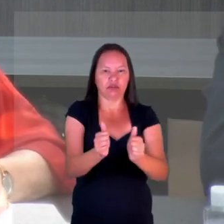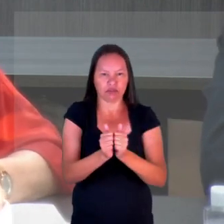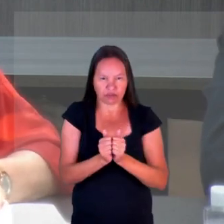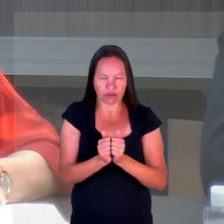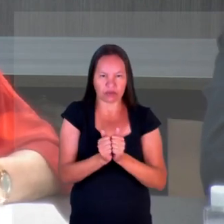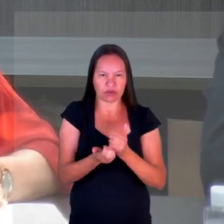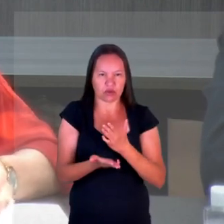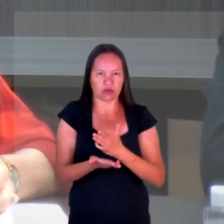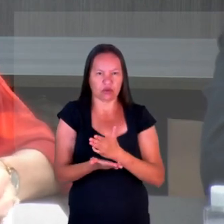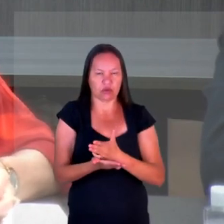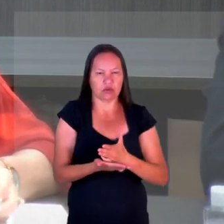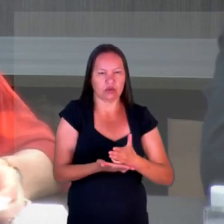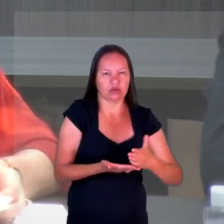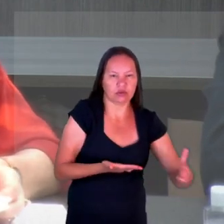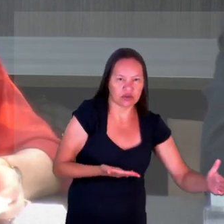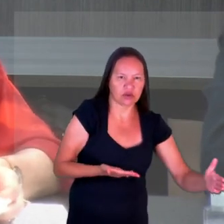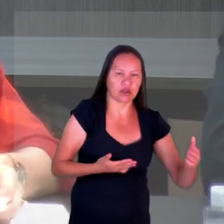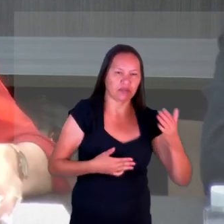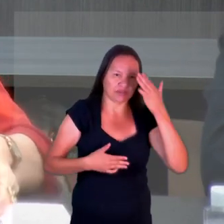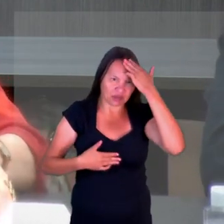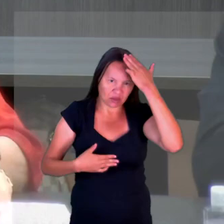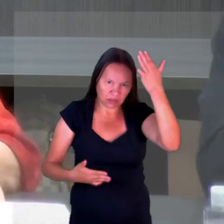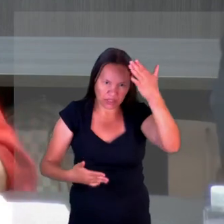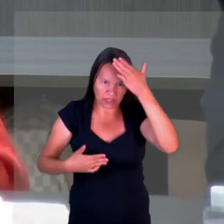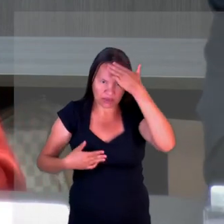dar continuidade ao trabalho muito